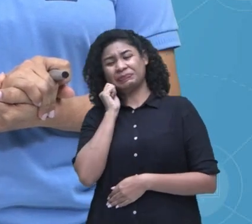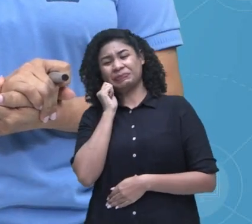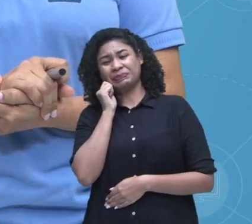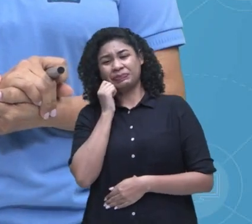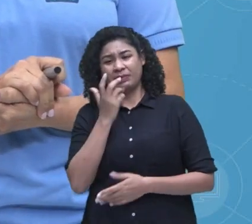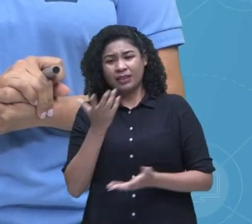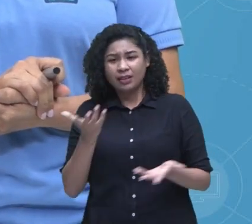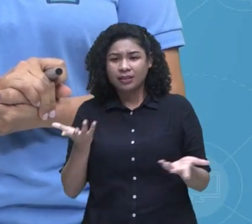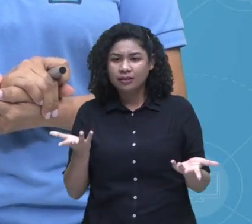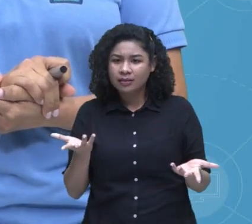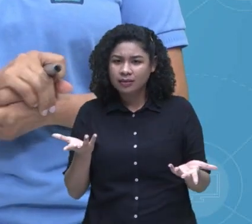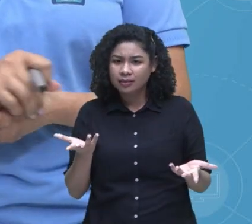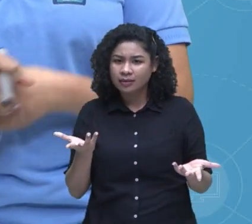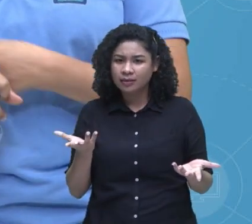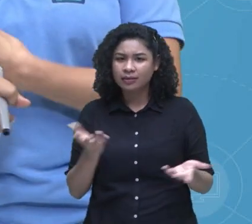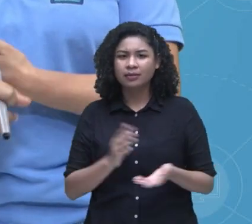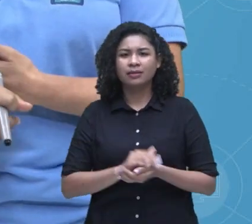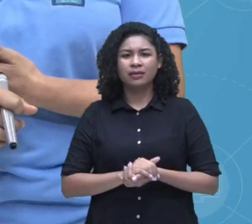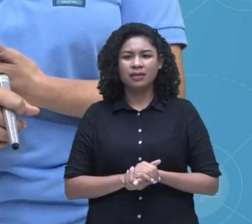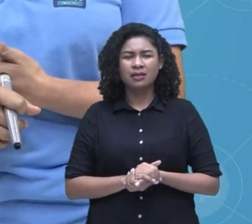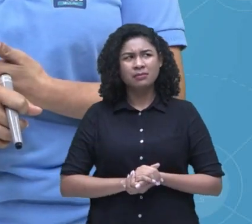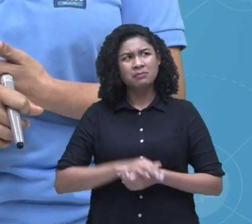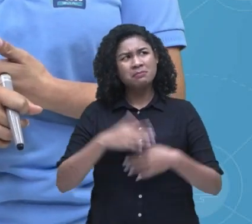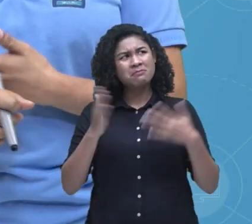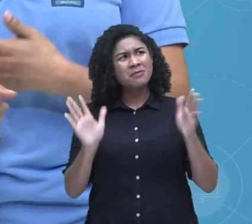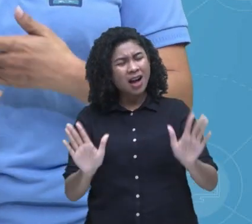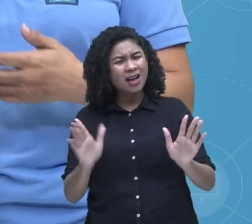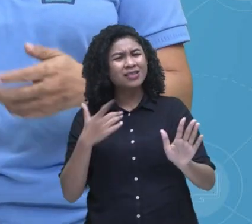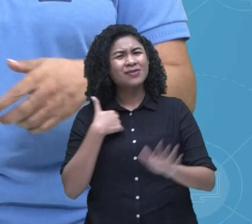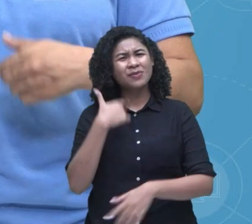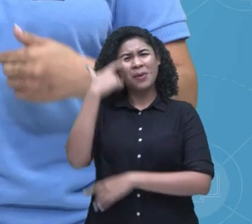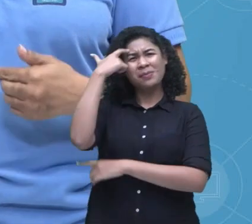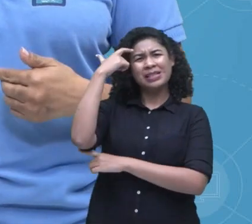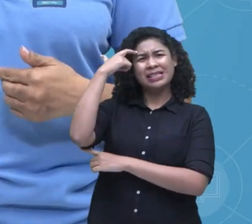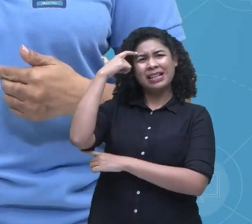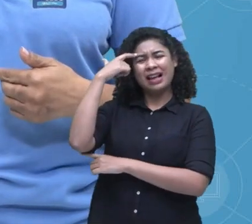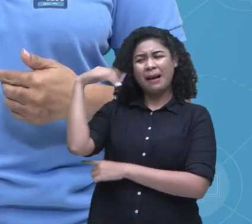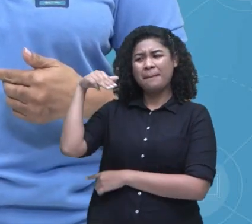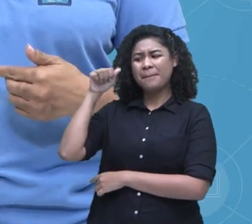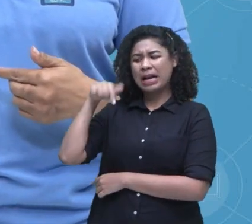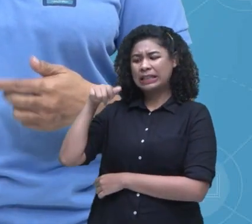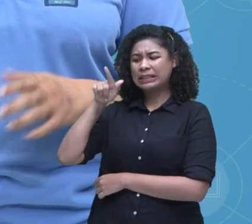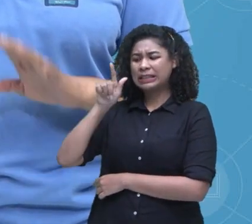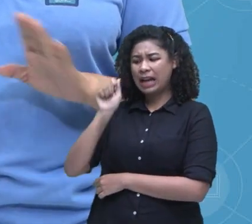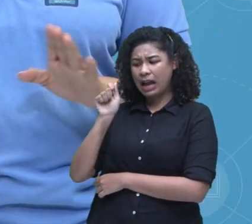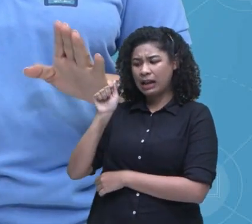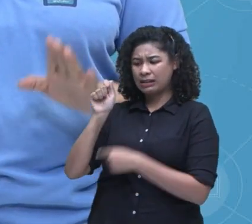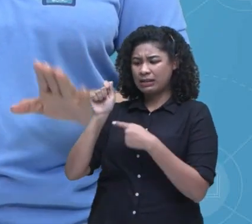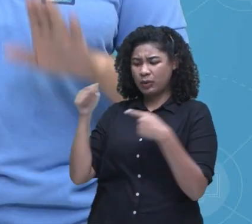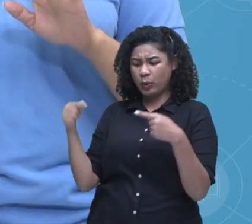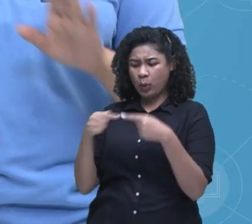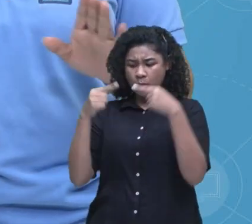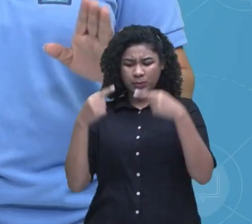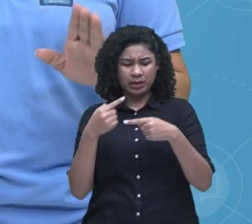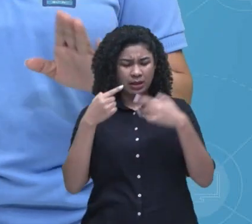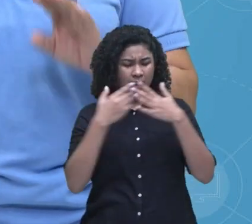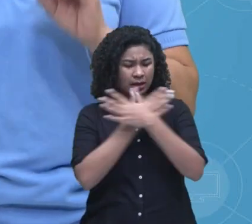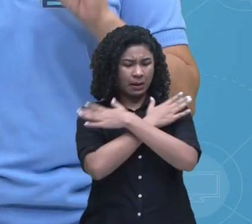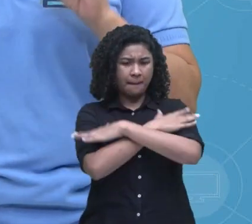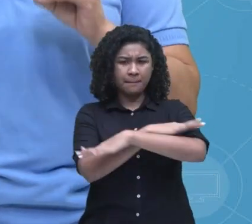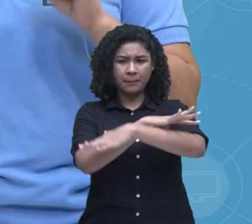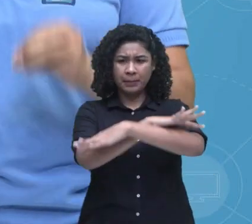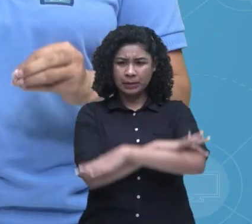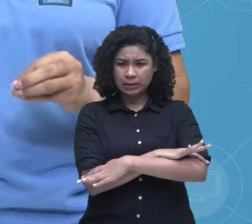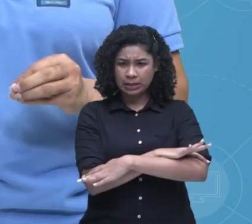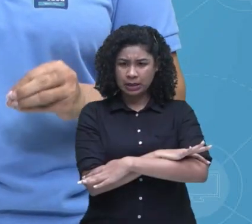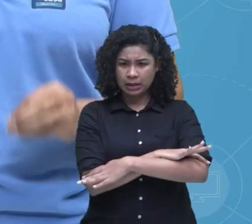esta manga seria essa parte da camisa, né? Ou da camisola? Não, jamais. Dentro desse contexto